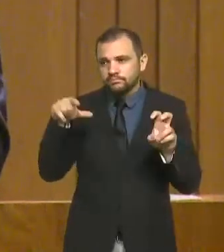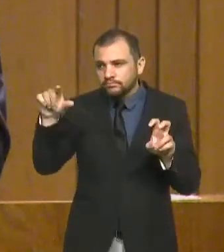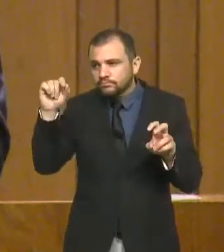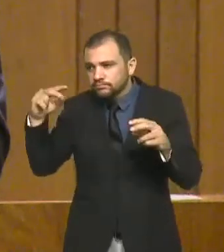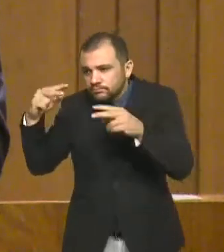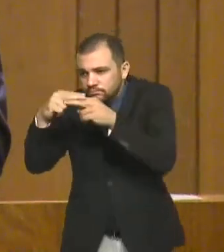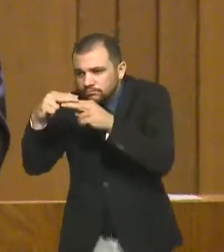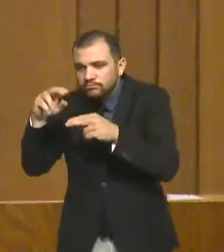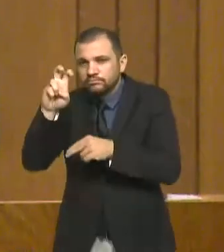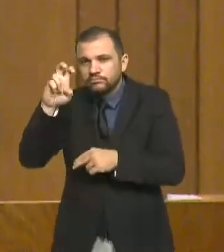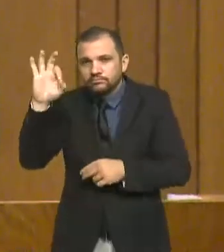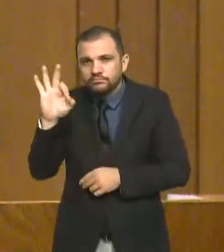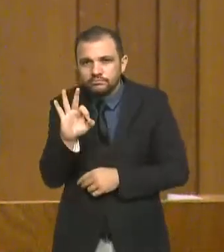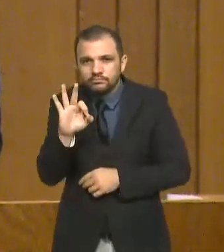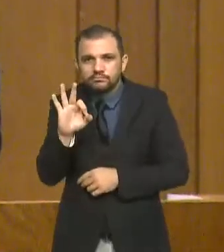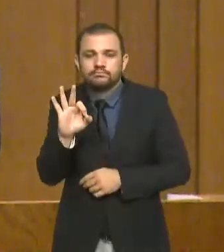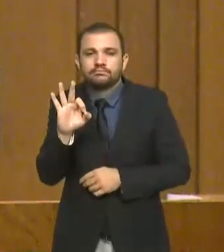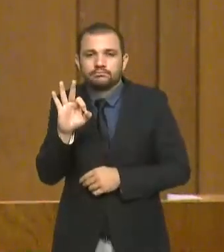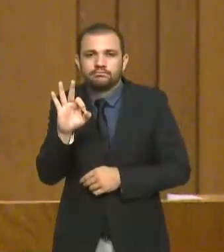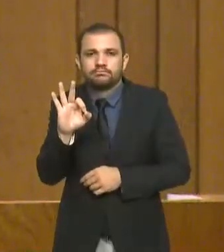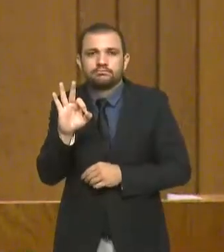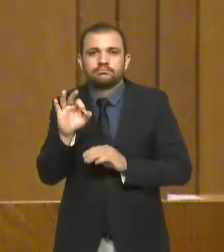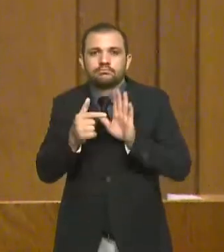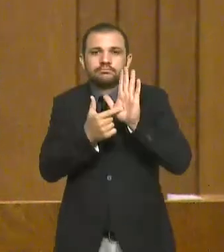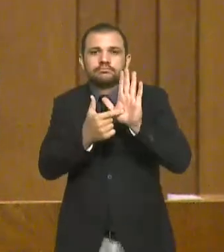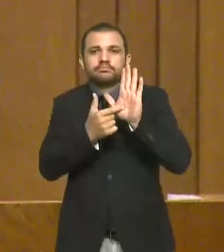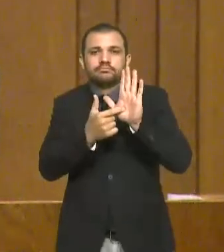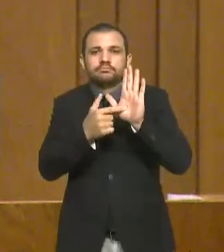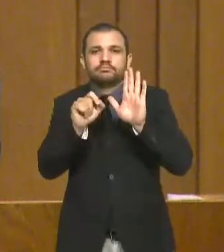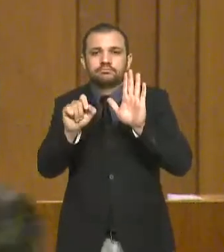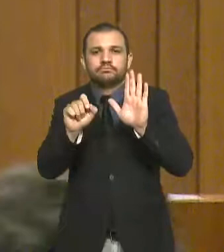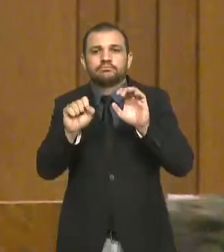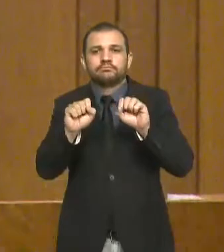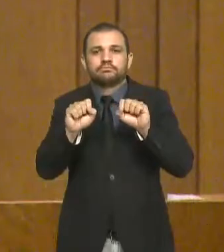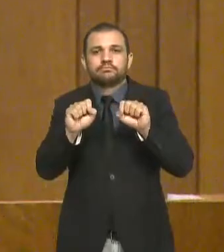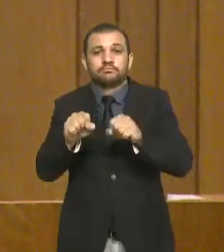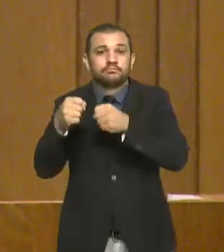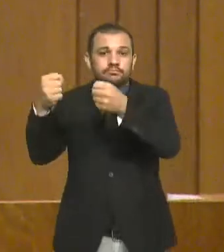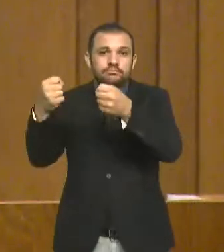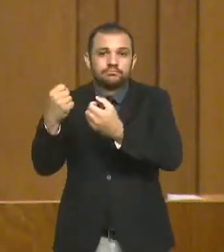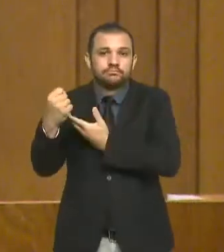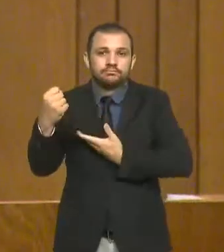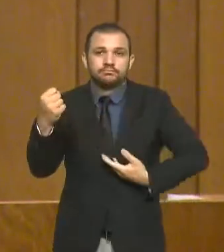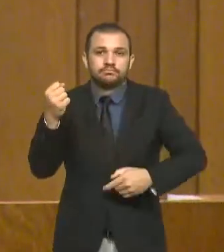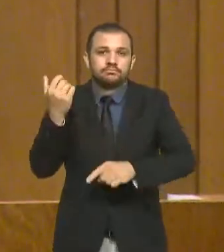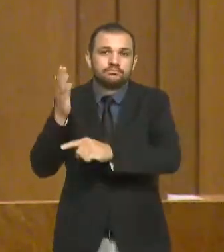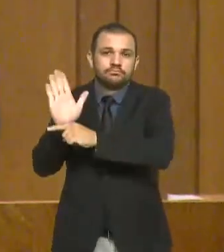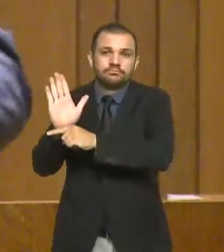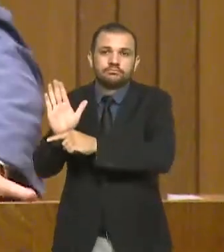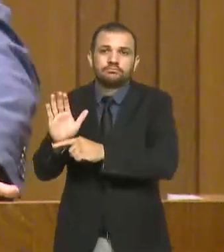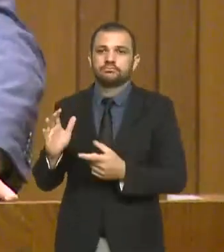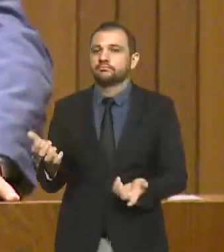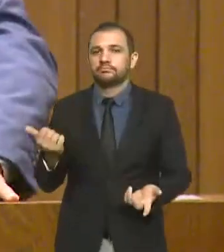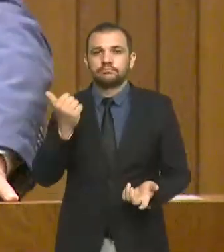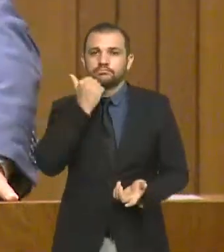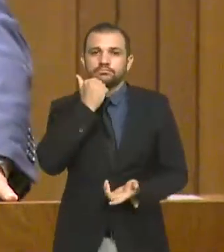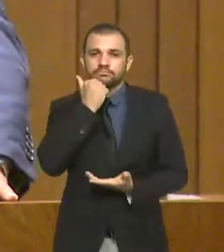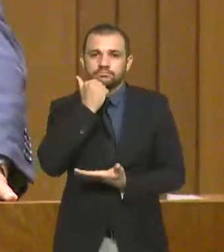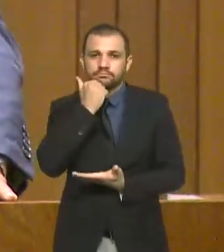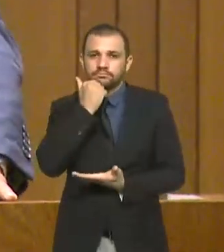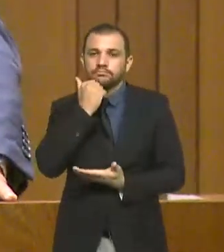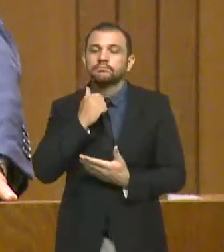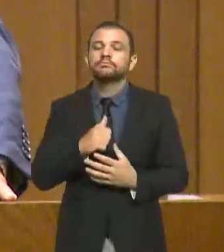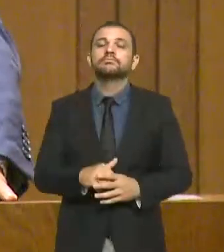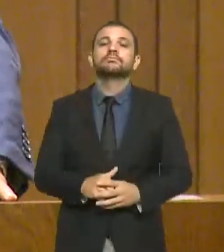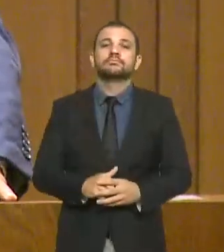5%, vem defender o governo de forma tacanha, como diz meu amigo deputado César Pires, vem